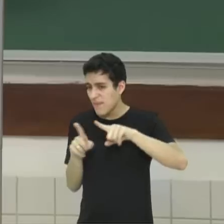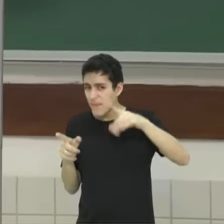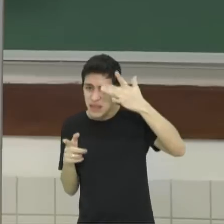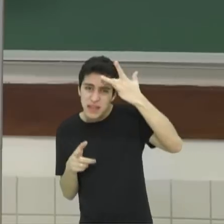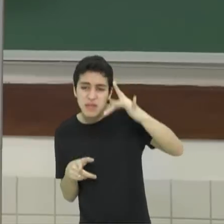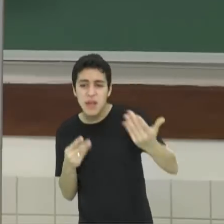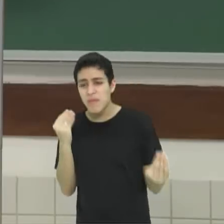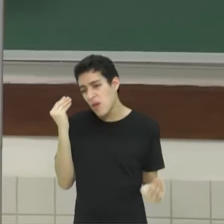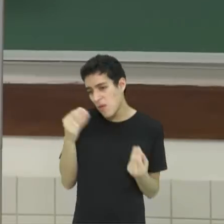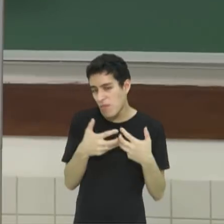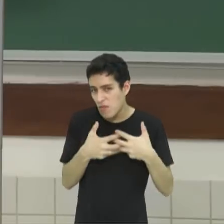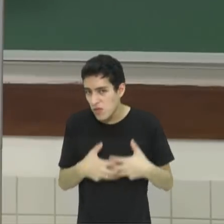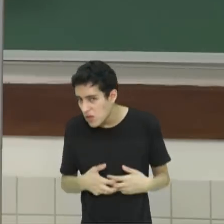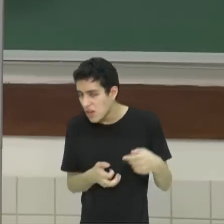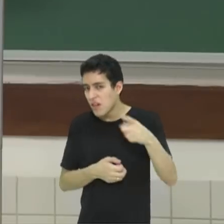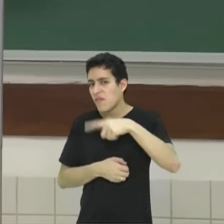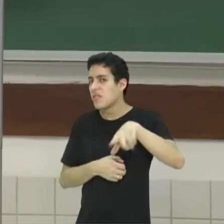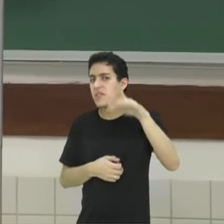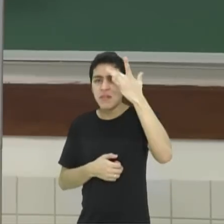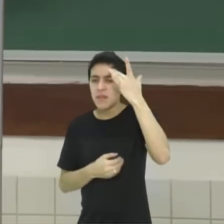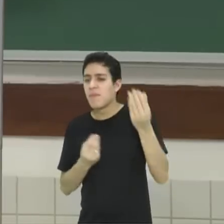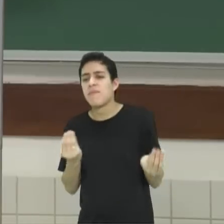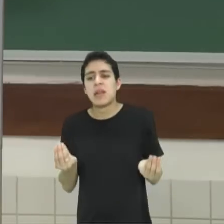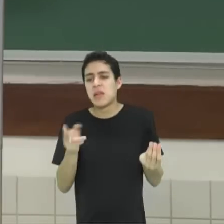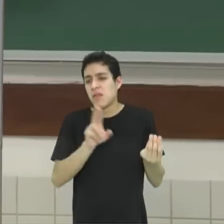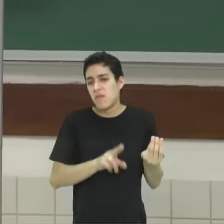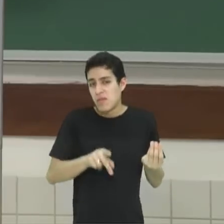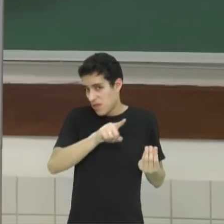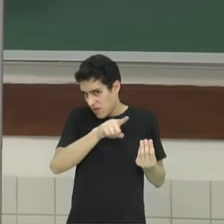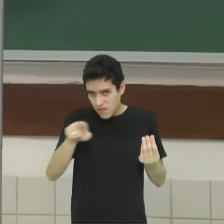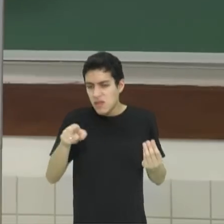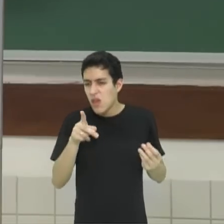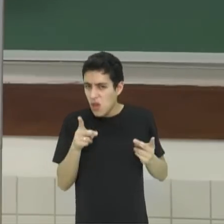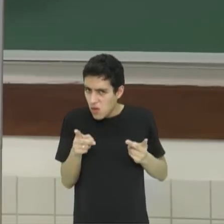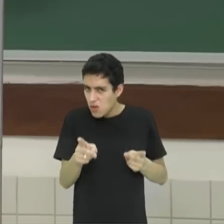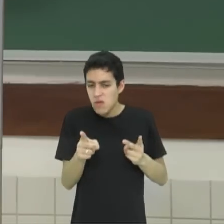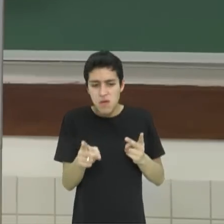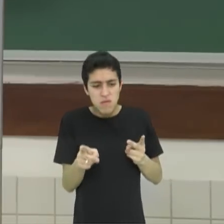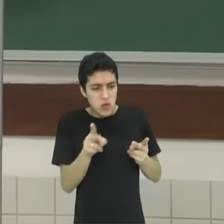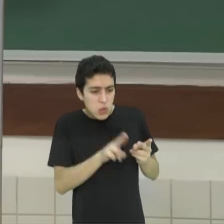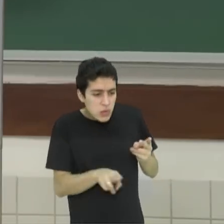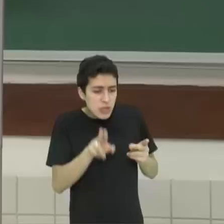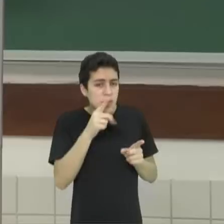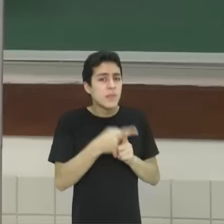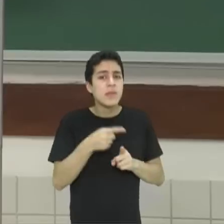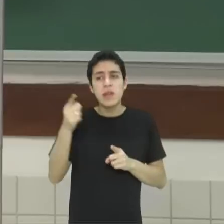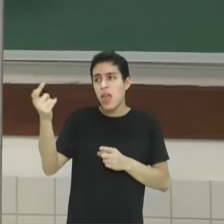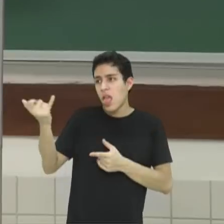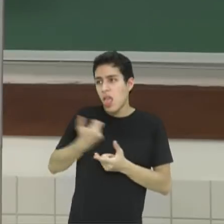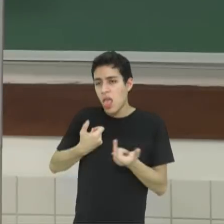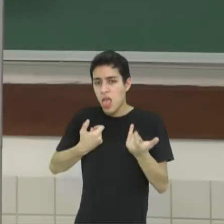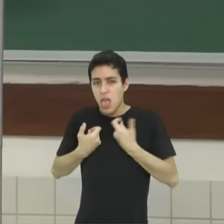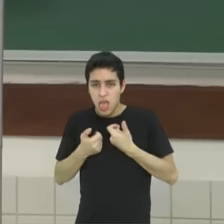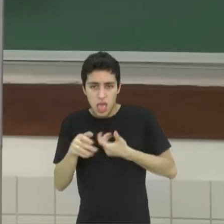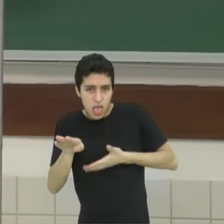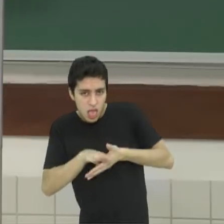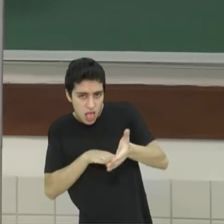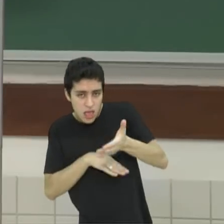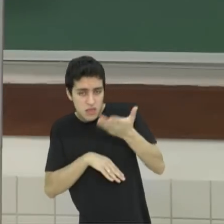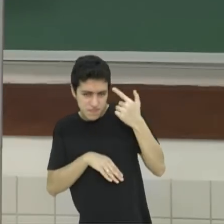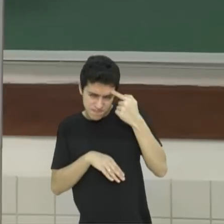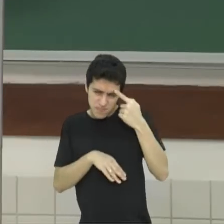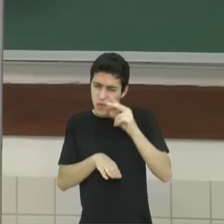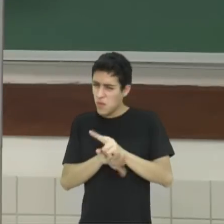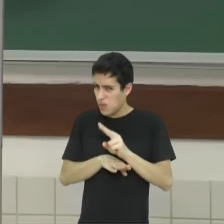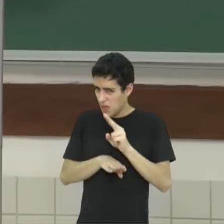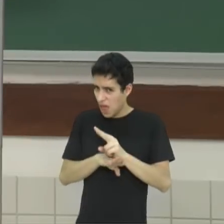como funciona, você não sabe bem para o que serve, você tem consumido só porque te disseram? Tome cuidado com isso. Toda vez